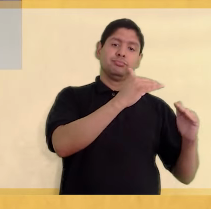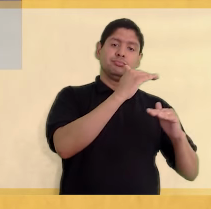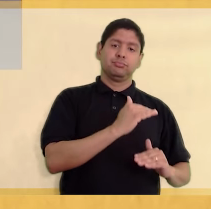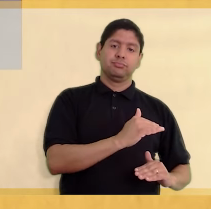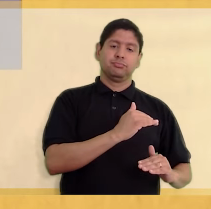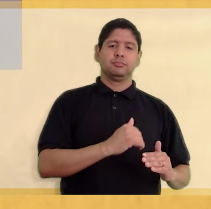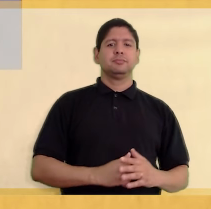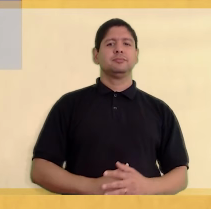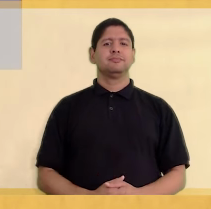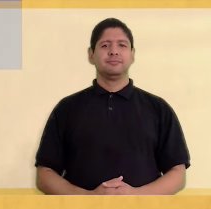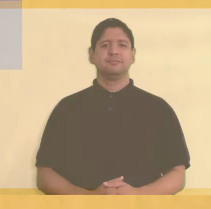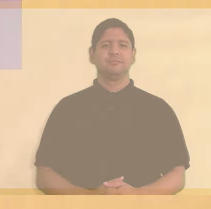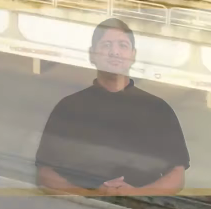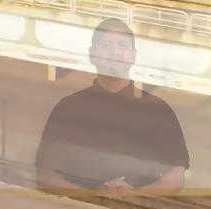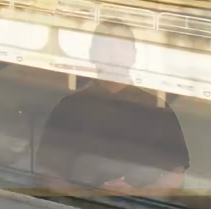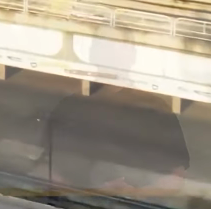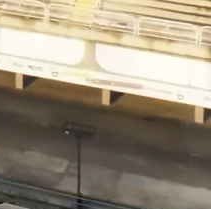divisão.